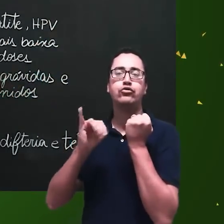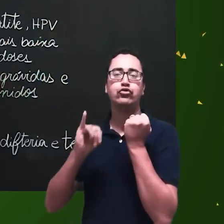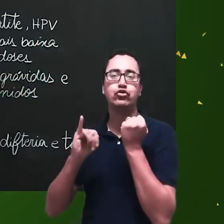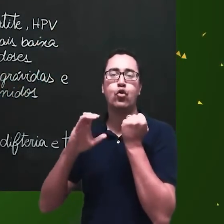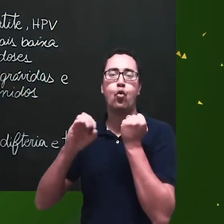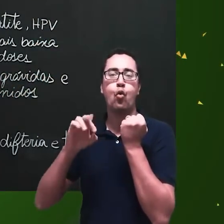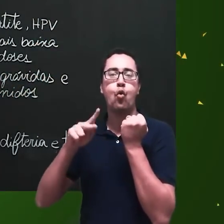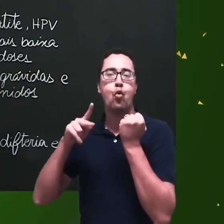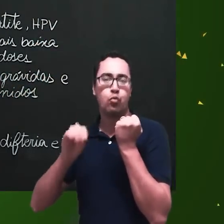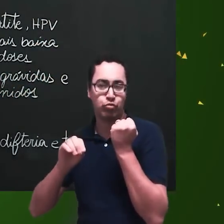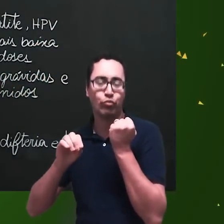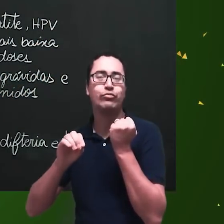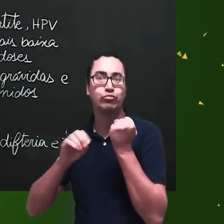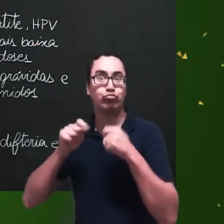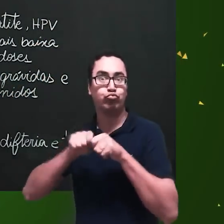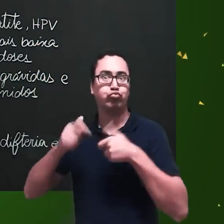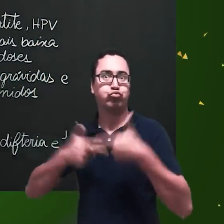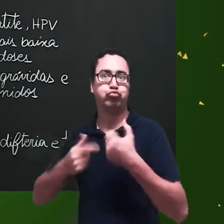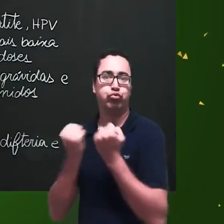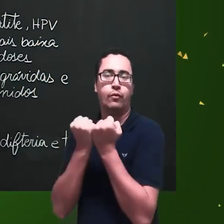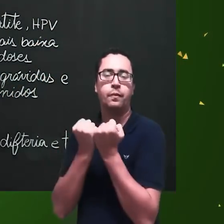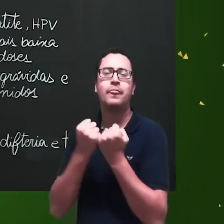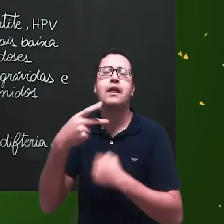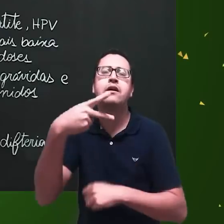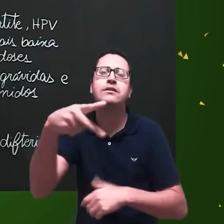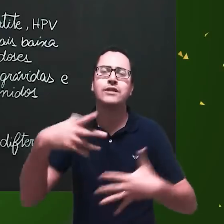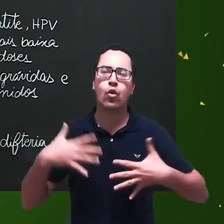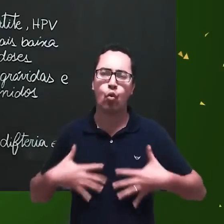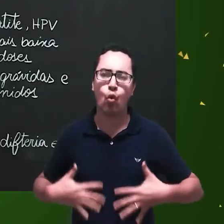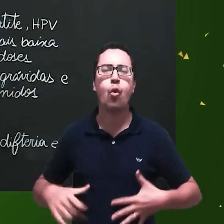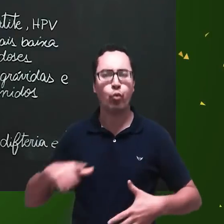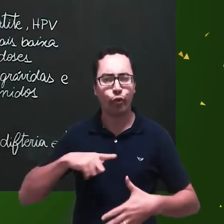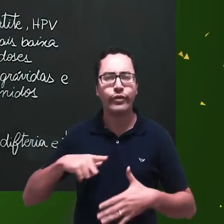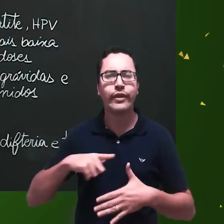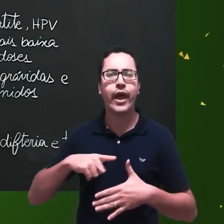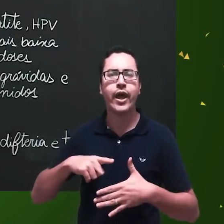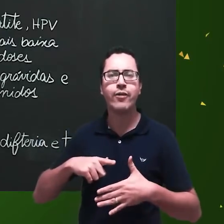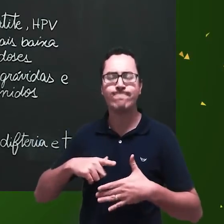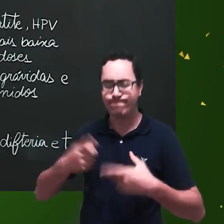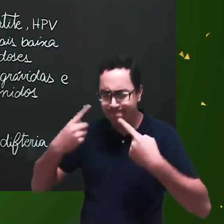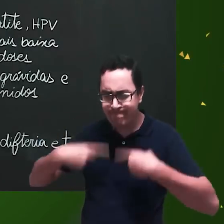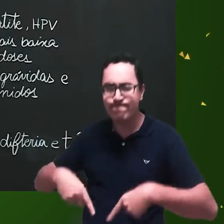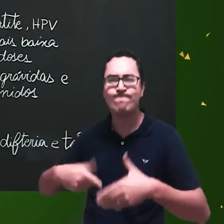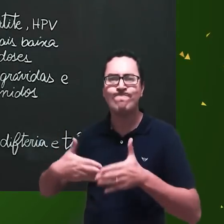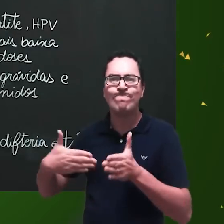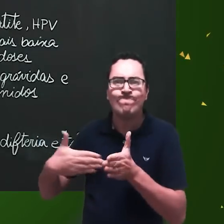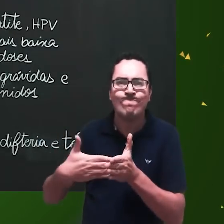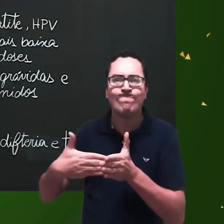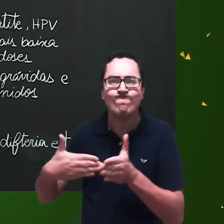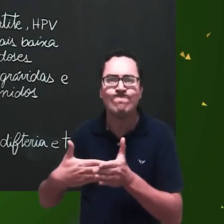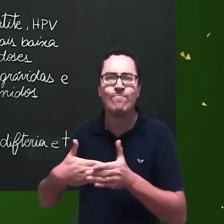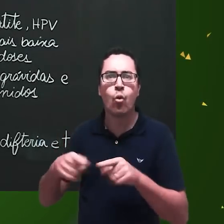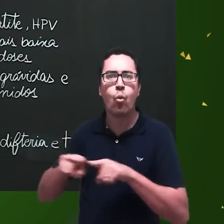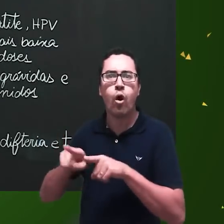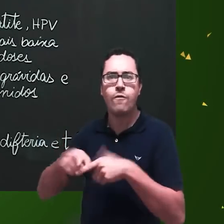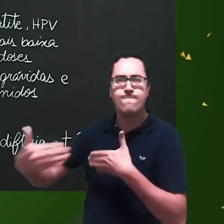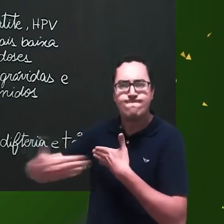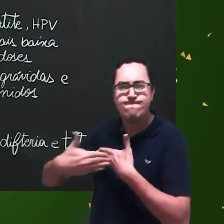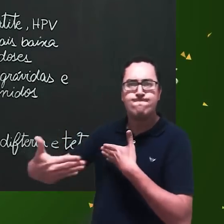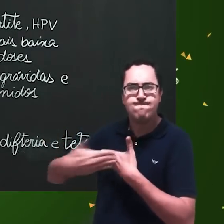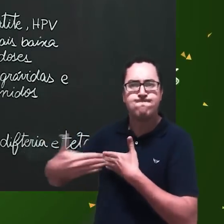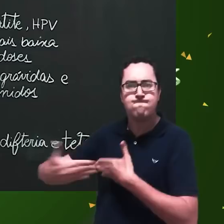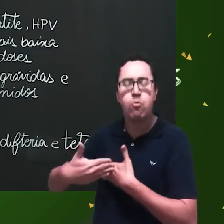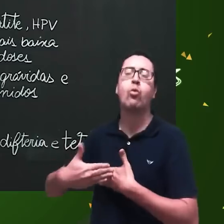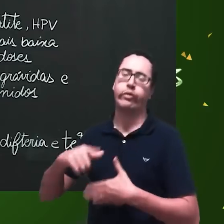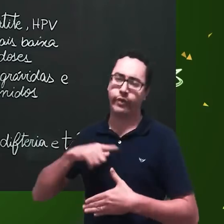de vacina. Seu corpo tem várias barreiras para evitar os micro-organismos? Tem, sim. Acredite, o mundo está cheio